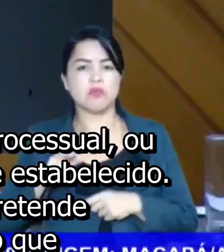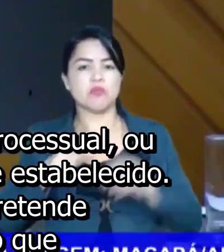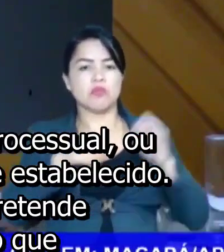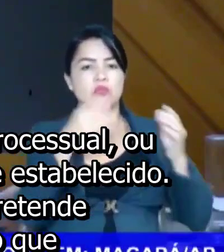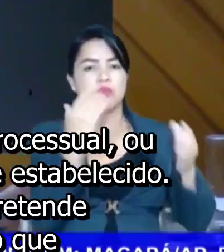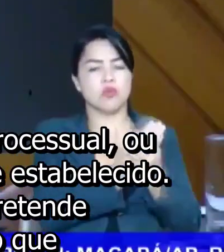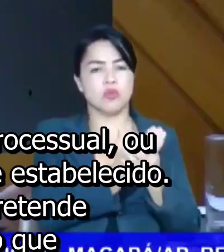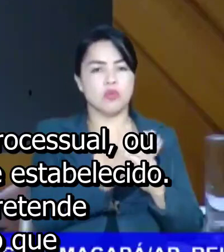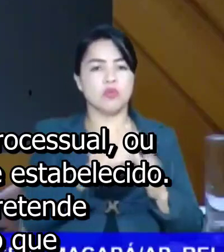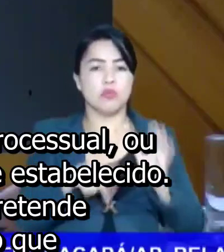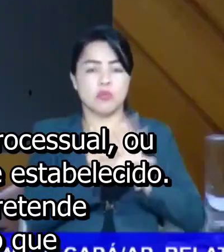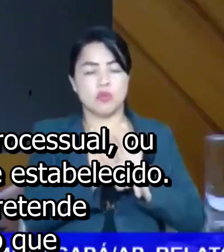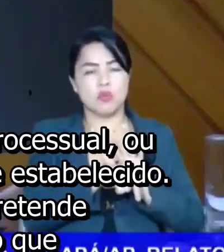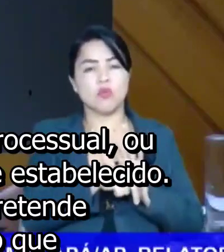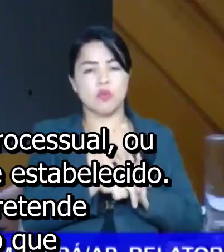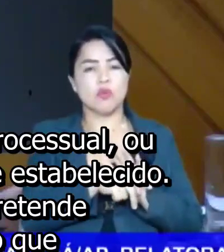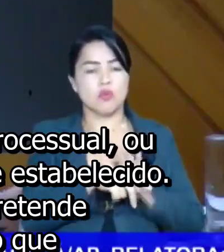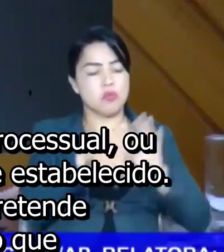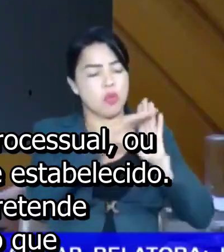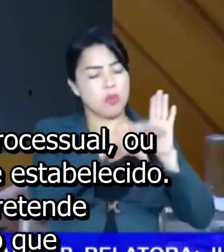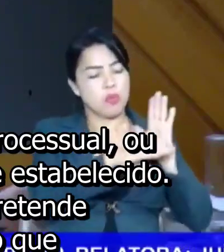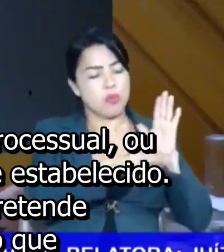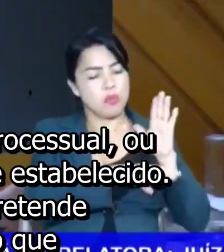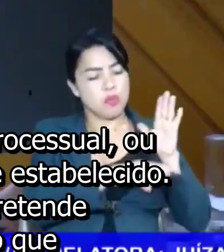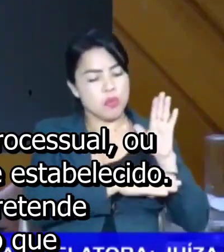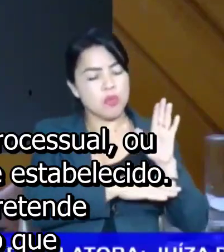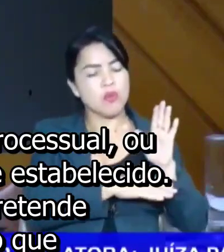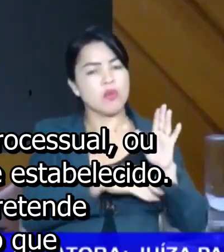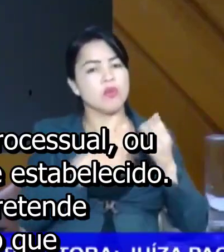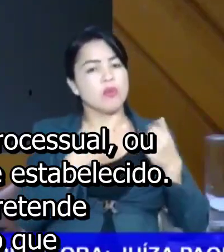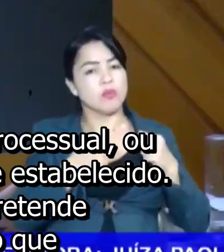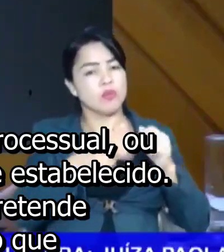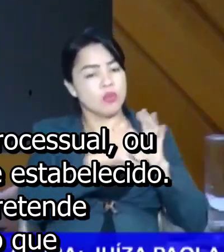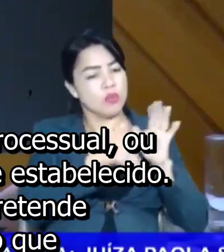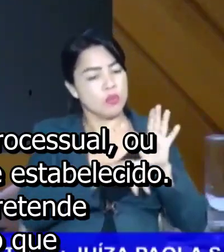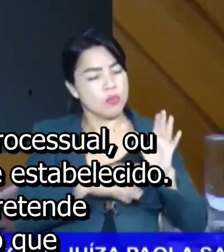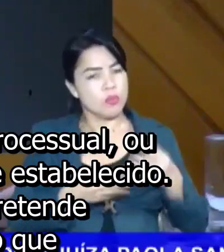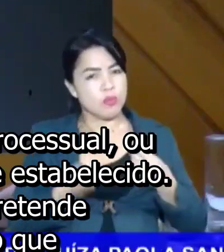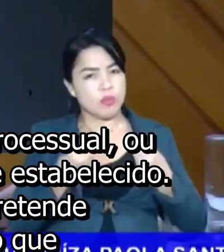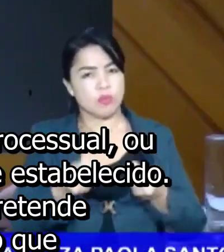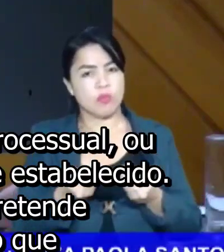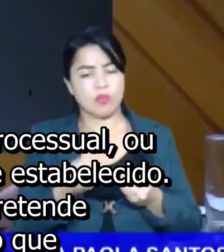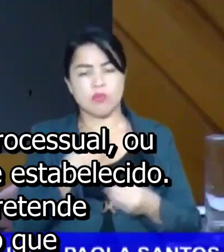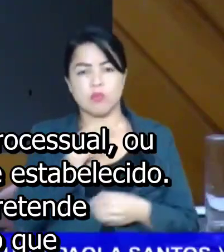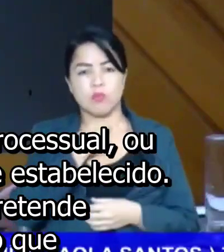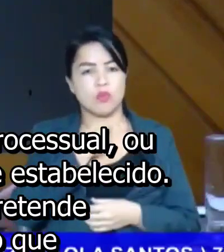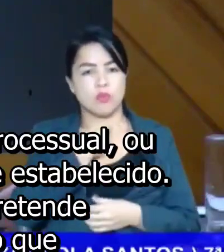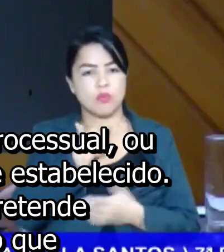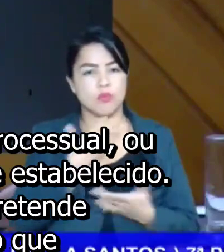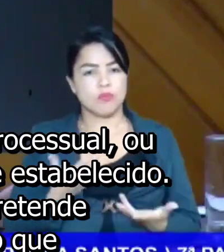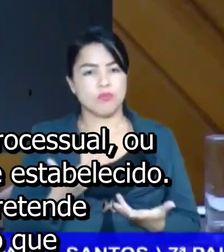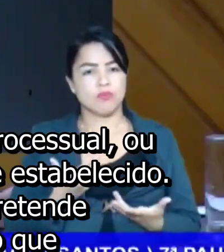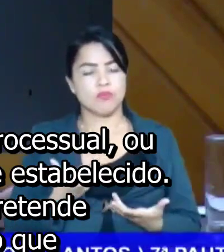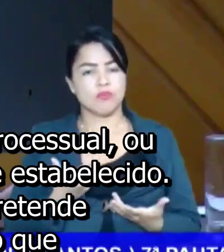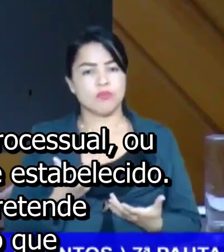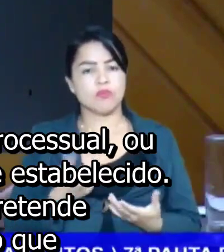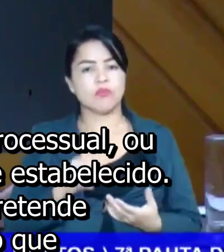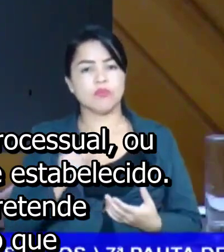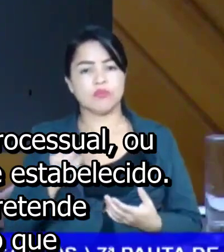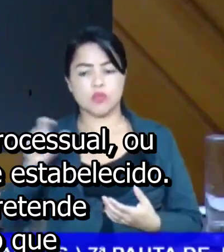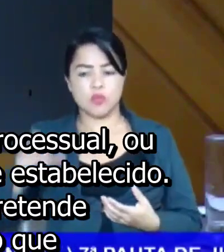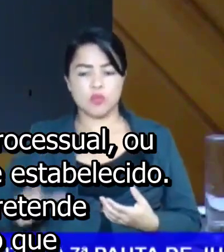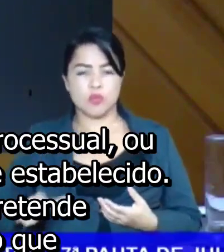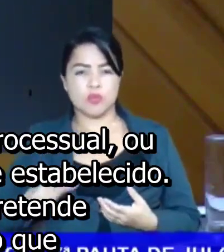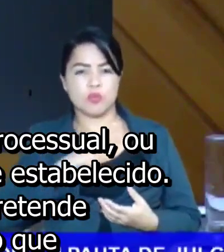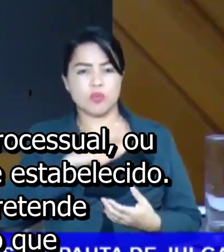ou seja pela própria instrução e o procedimento legalmente estabelecido, que eles não dão margem para o que pretende o